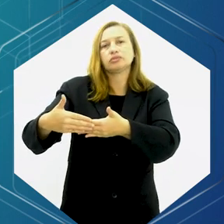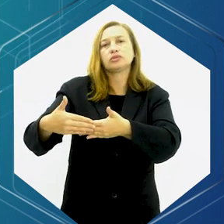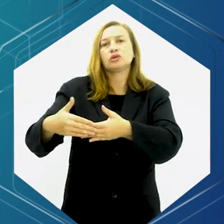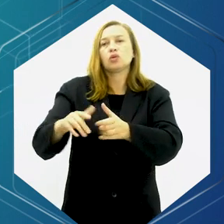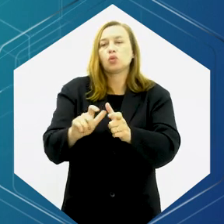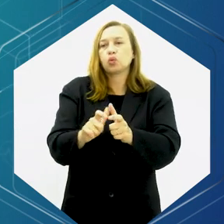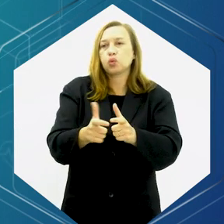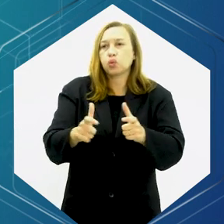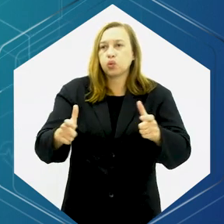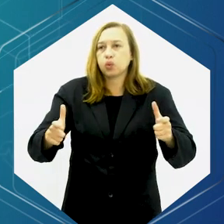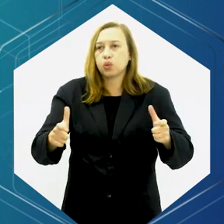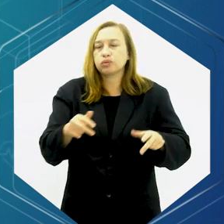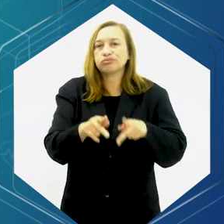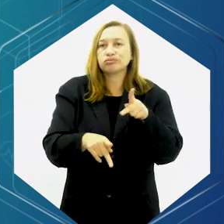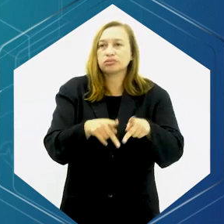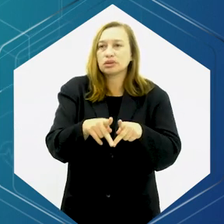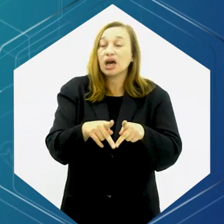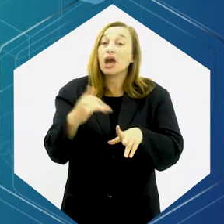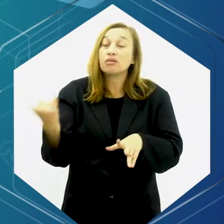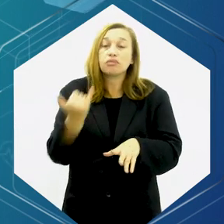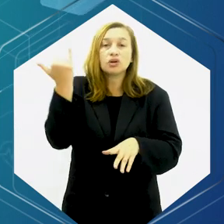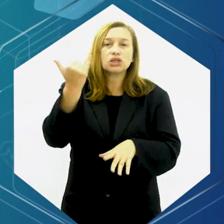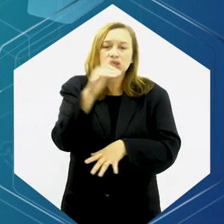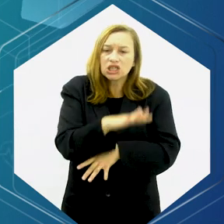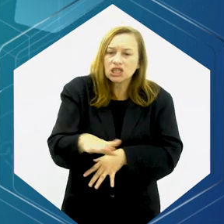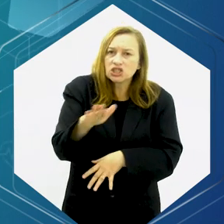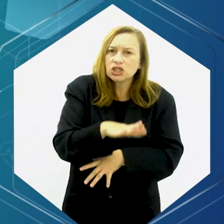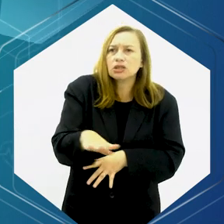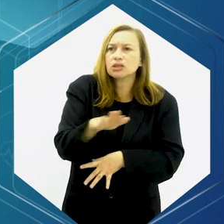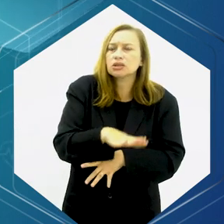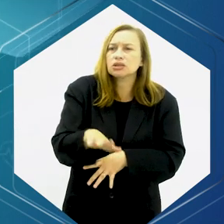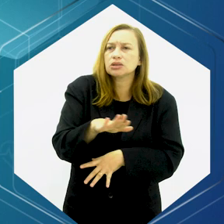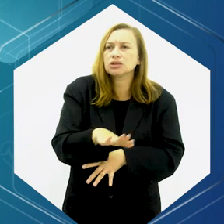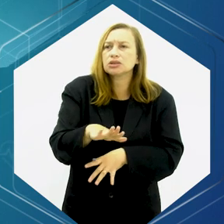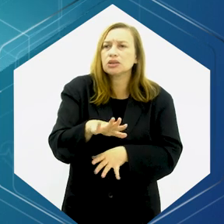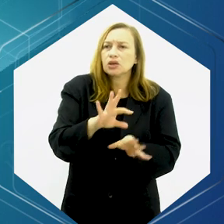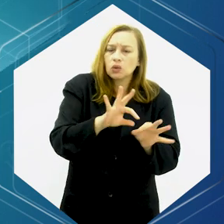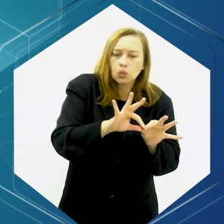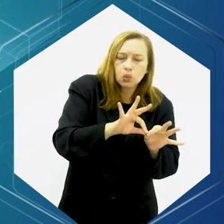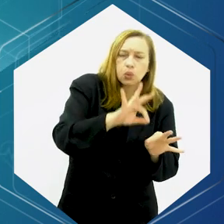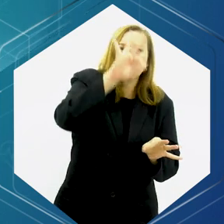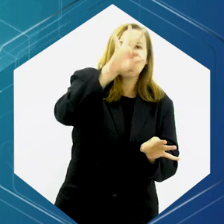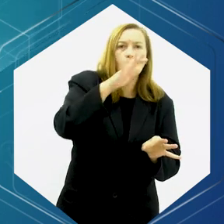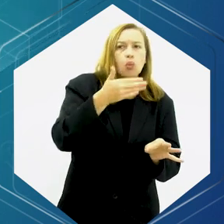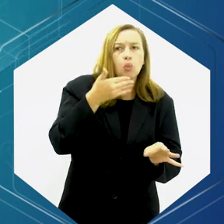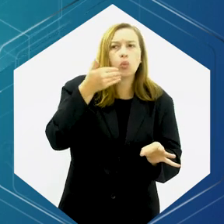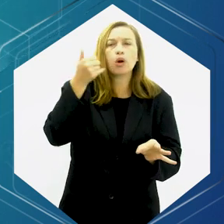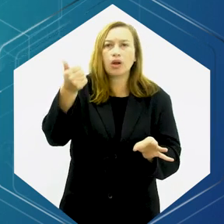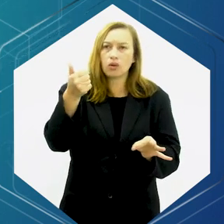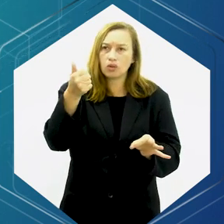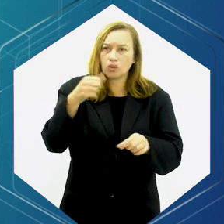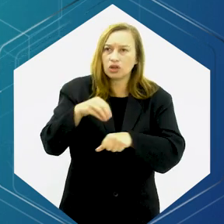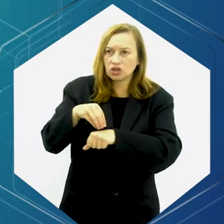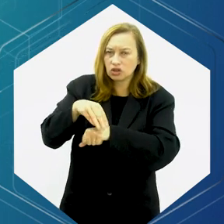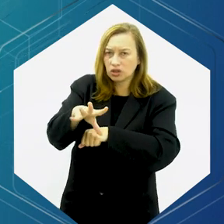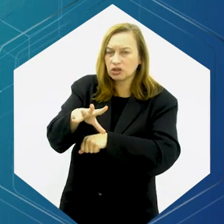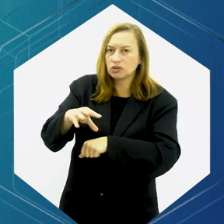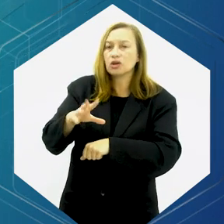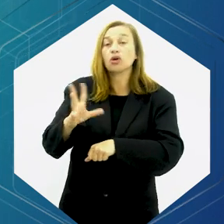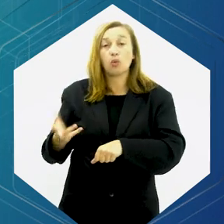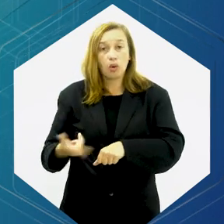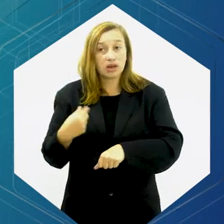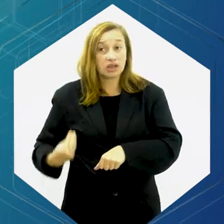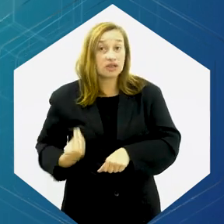avanço de uma população é importante que as crianças eh aqui uma estatura melhor né porque Esso é um indicador de